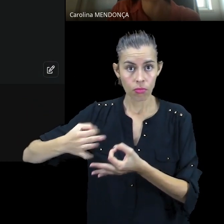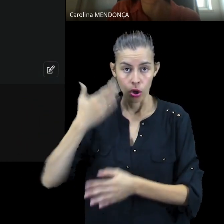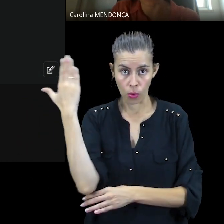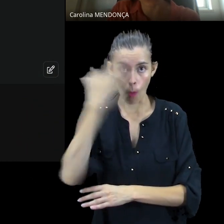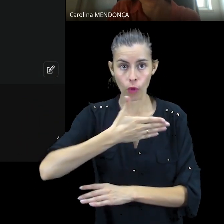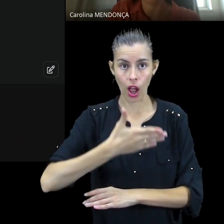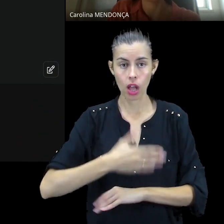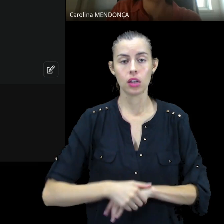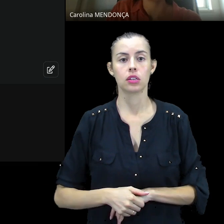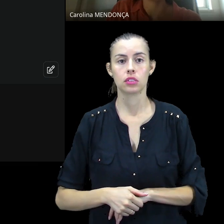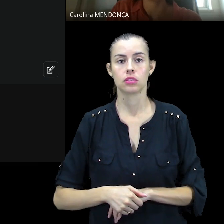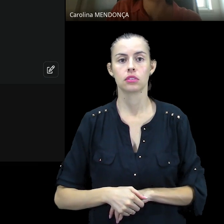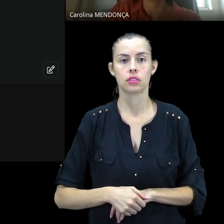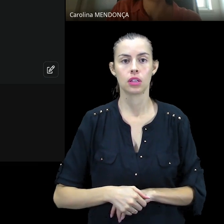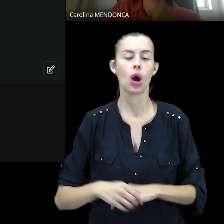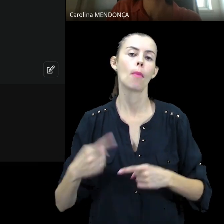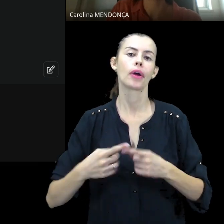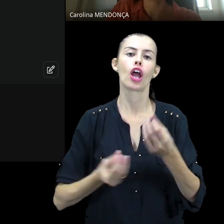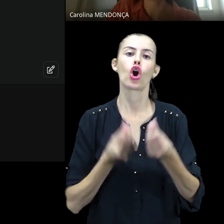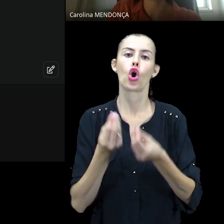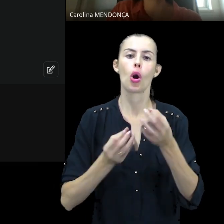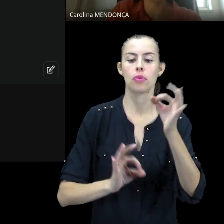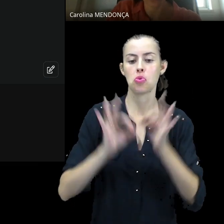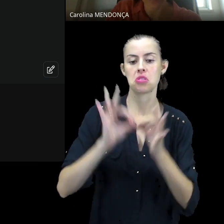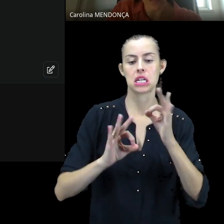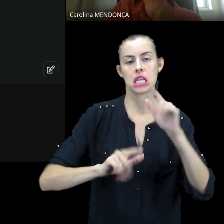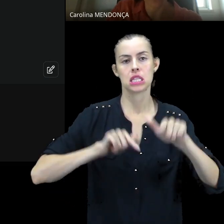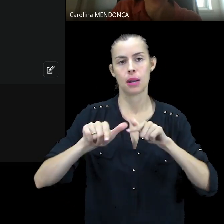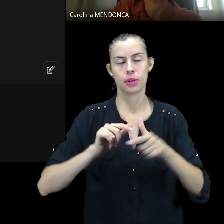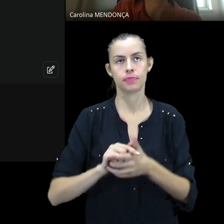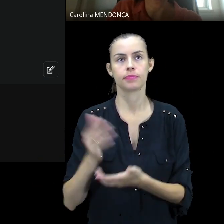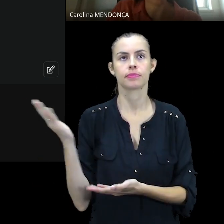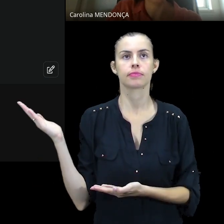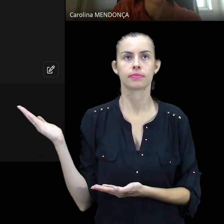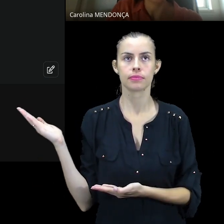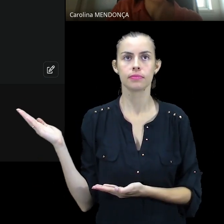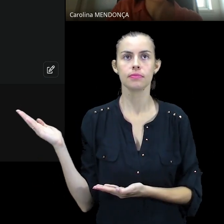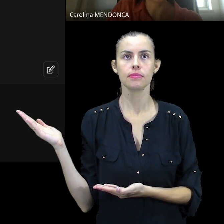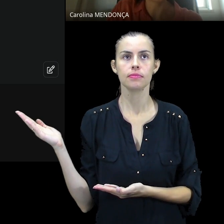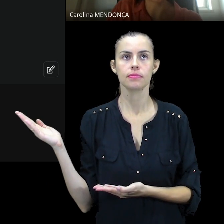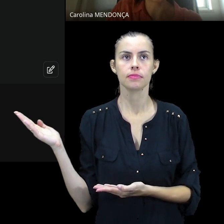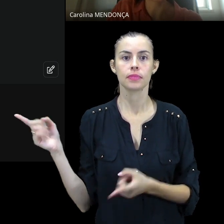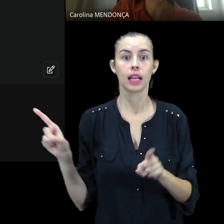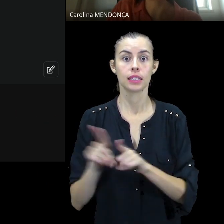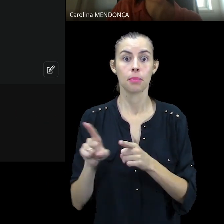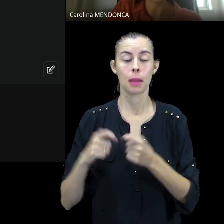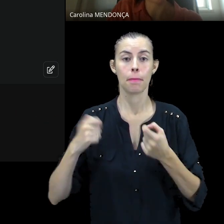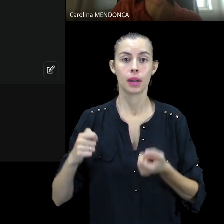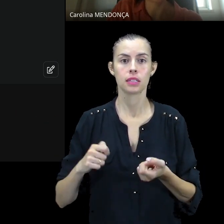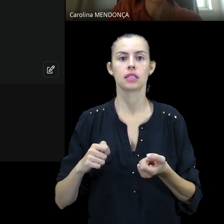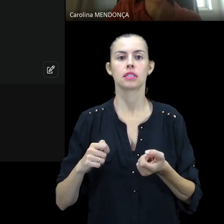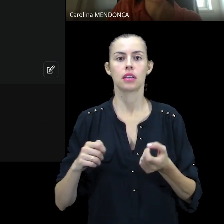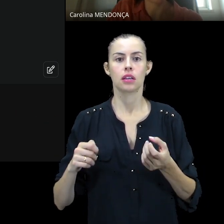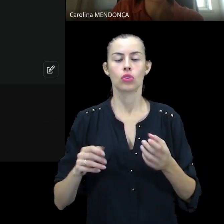e analisados, de forma que seja possível organizar os planos de trabalho, e as atividades de extensão devem